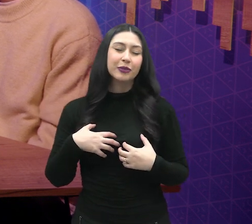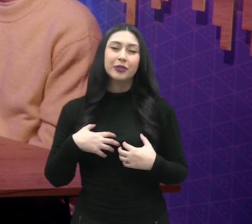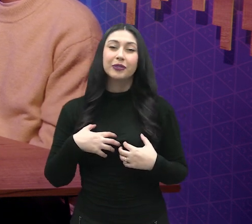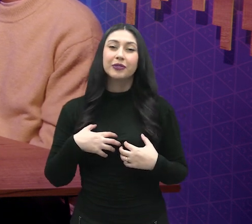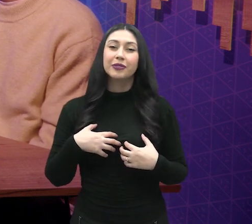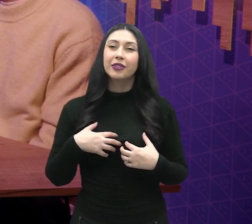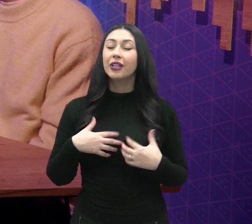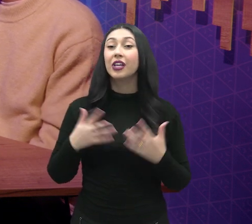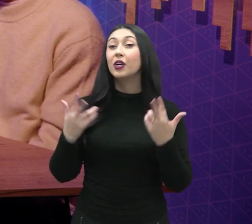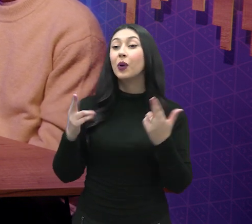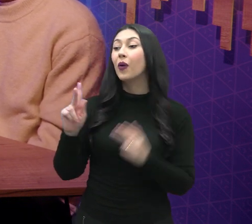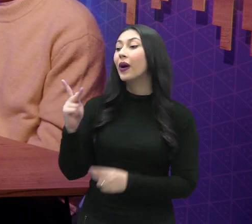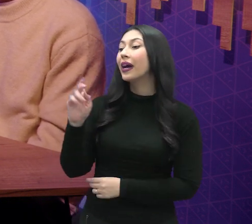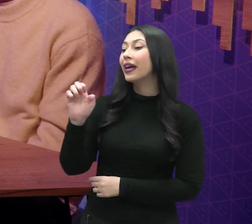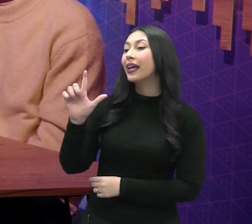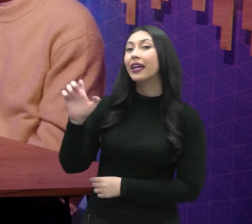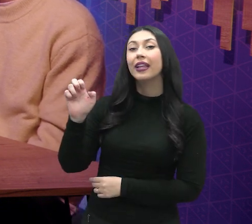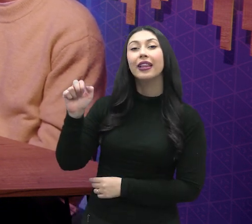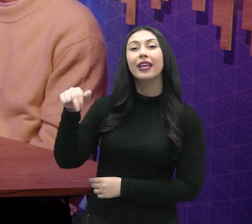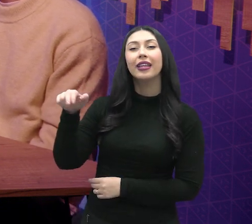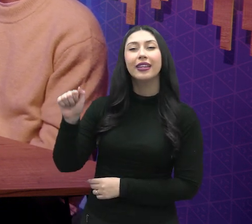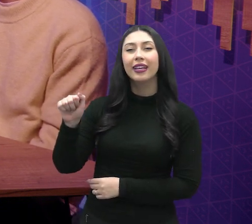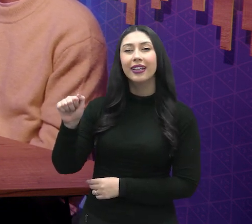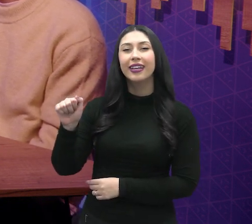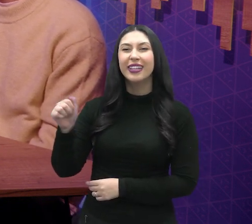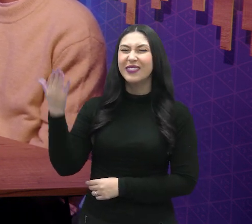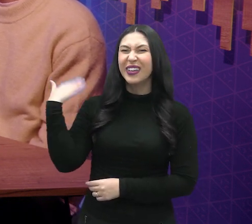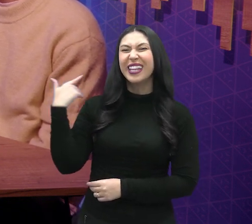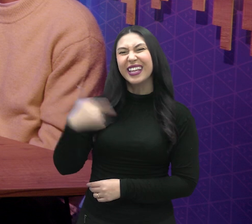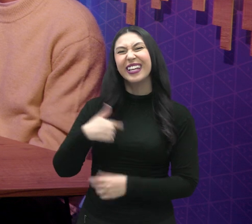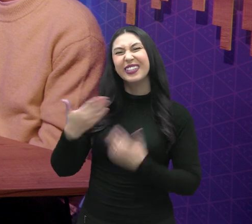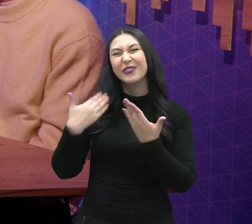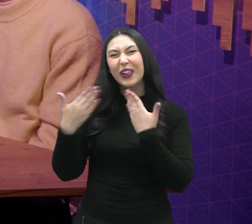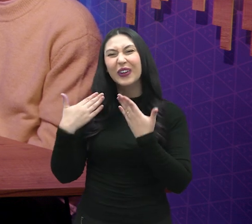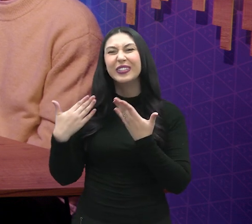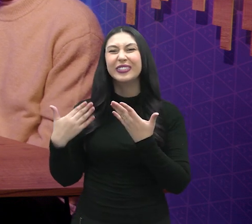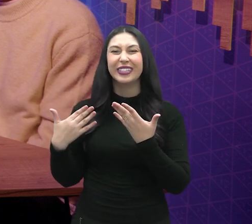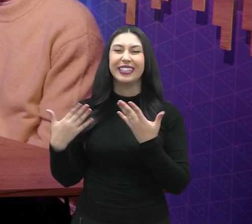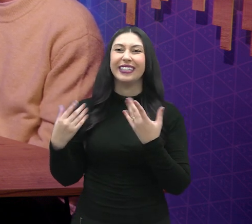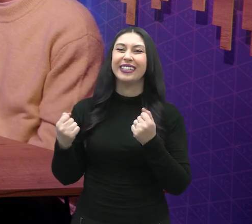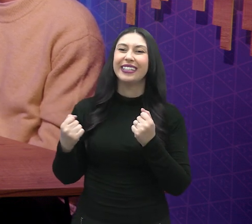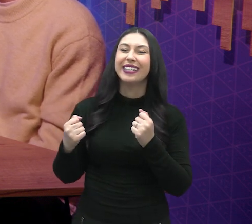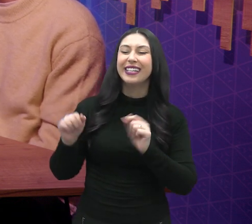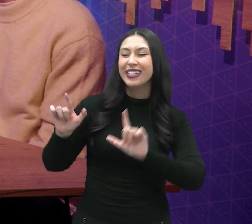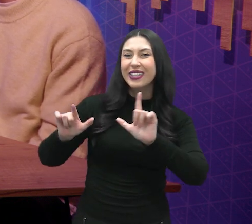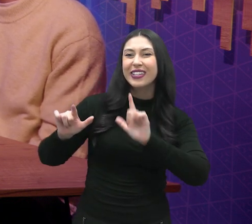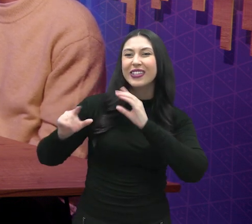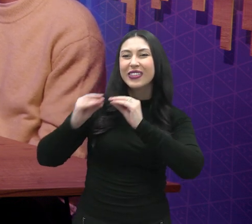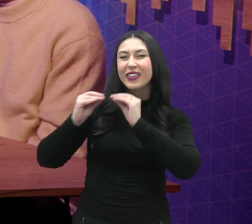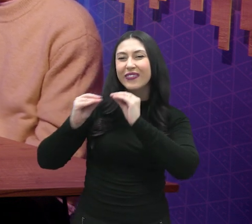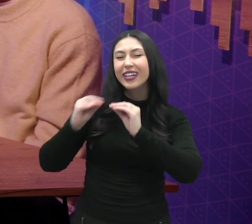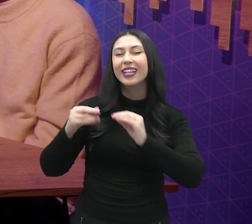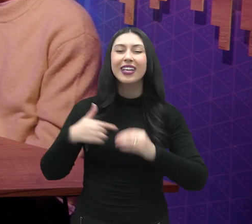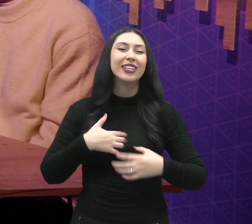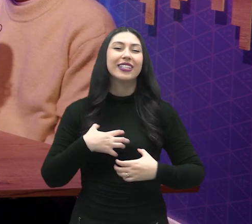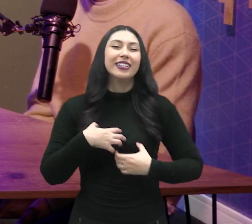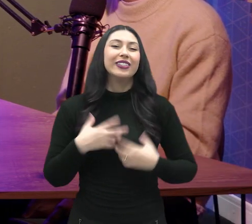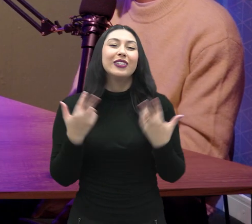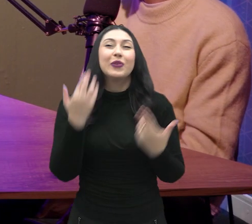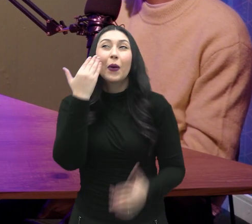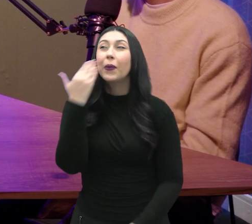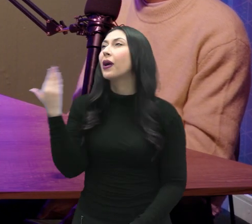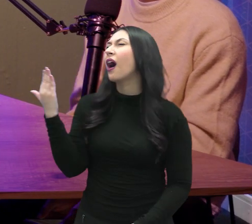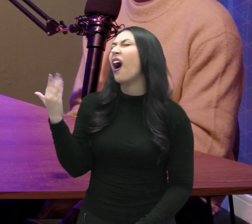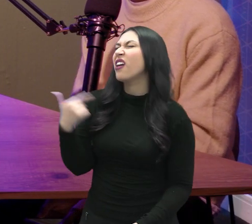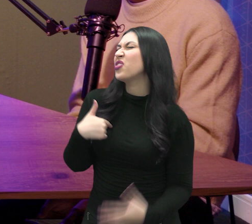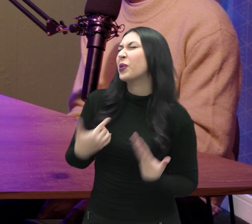sentimento de Helena, né? A última vez que eu vim aqui, a gente falou sobre novelas, né? Foi mesmo. E agora, com esse tópico do cansaço, eu tô me sentindo total a Helena da